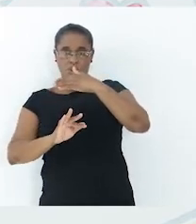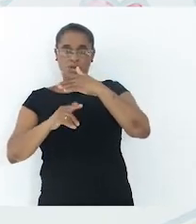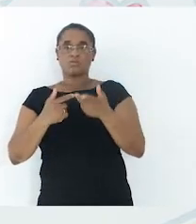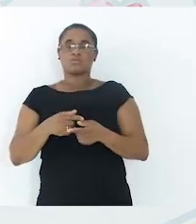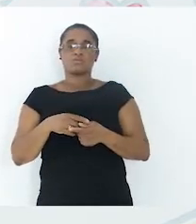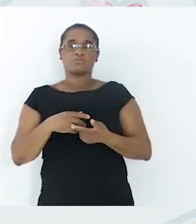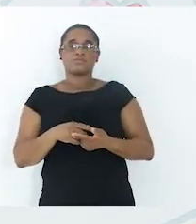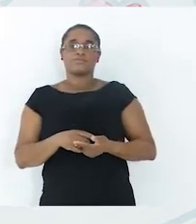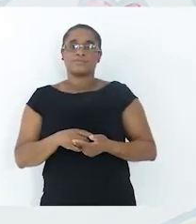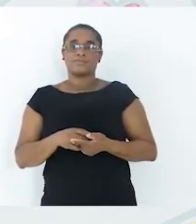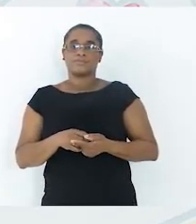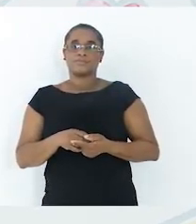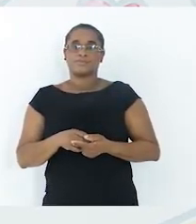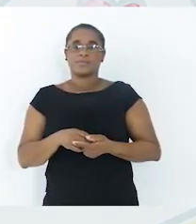aditivo.